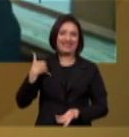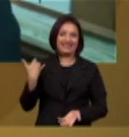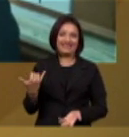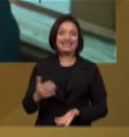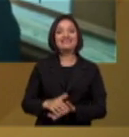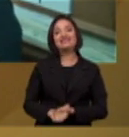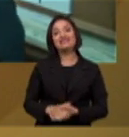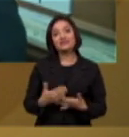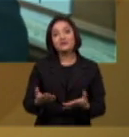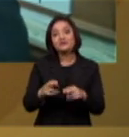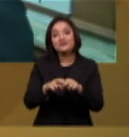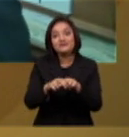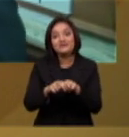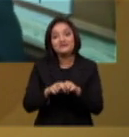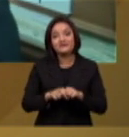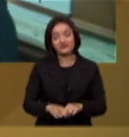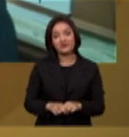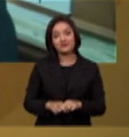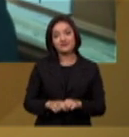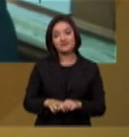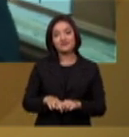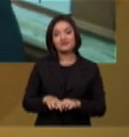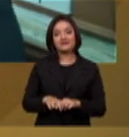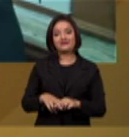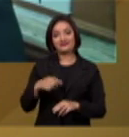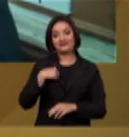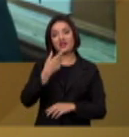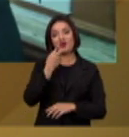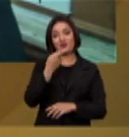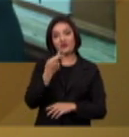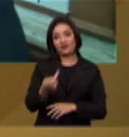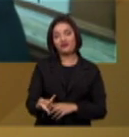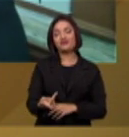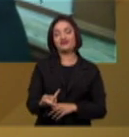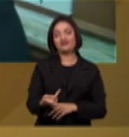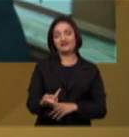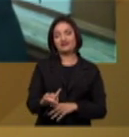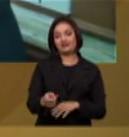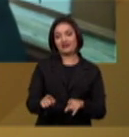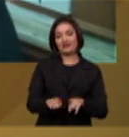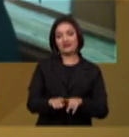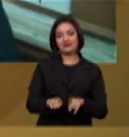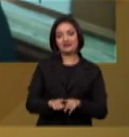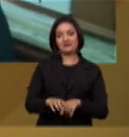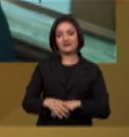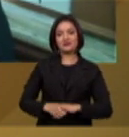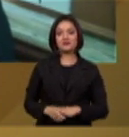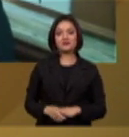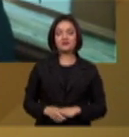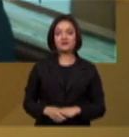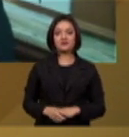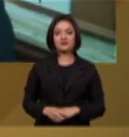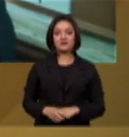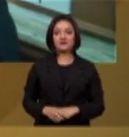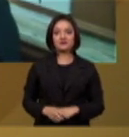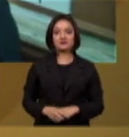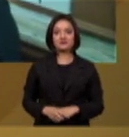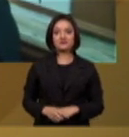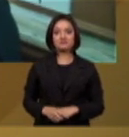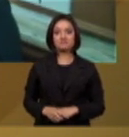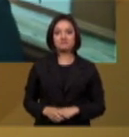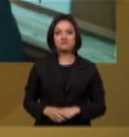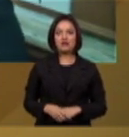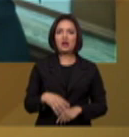mesmo cabe-me pronunciar algumas palavras. Vossa Excelência realmente